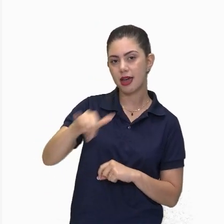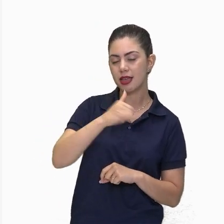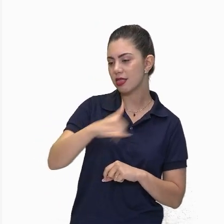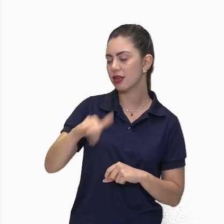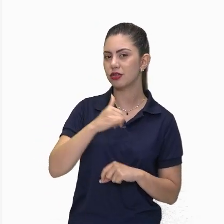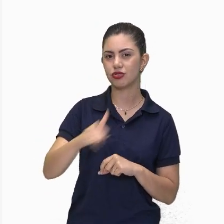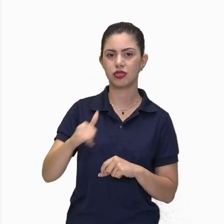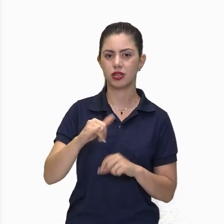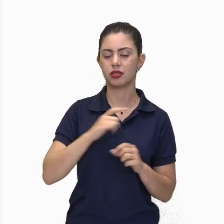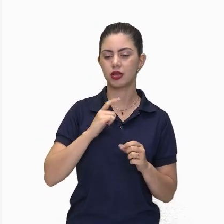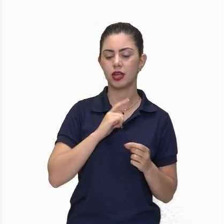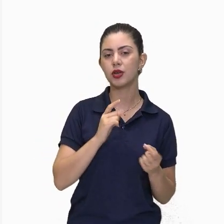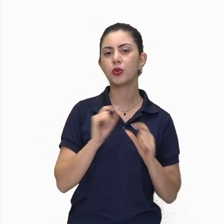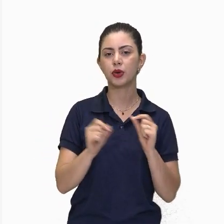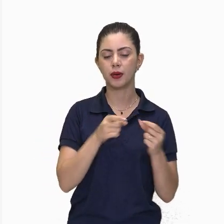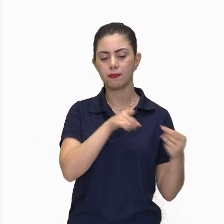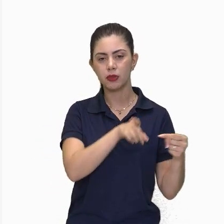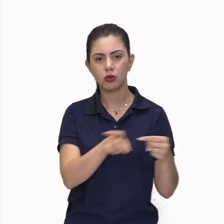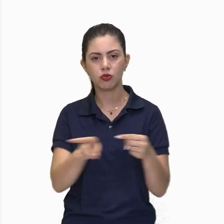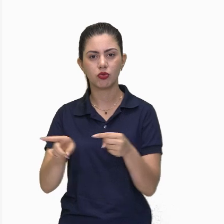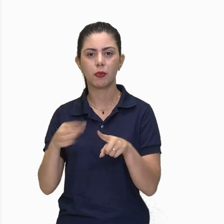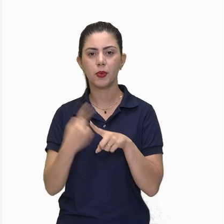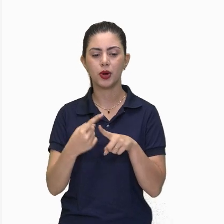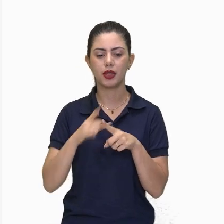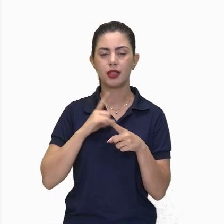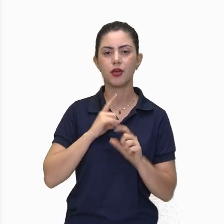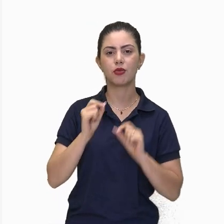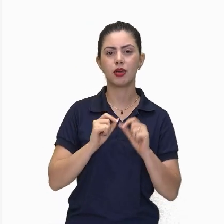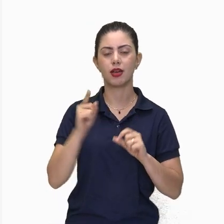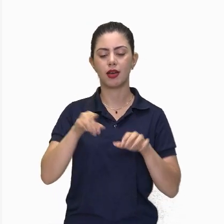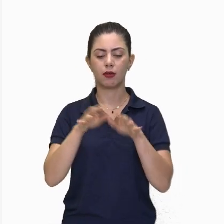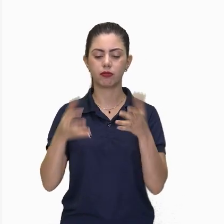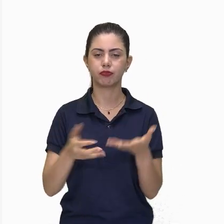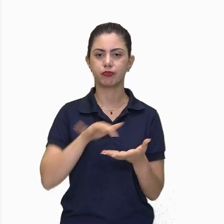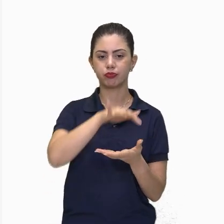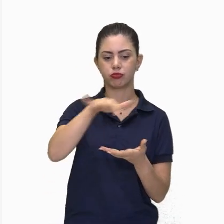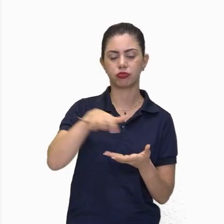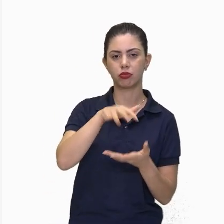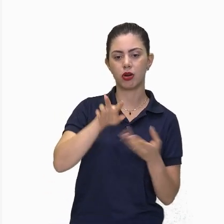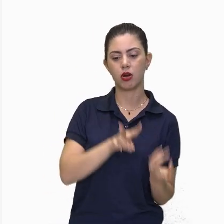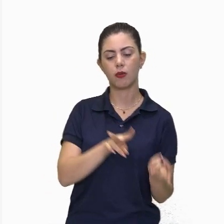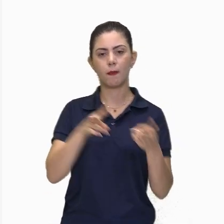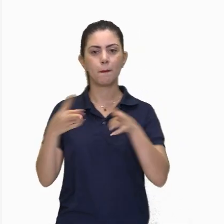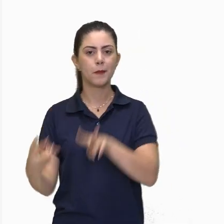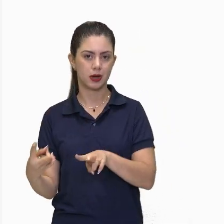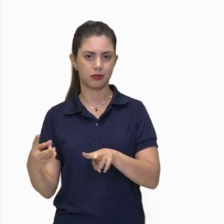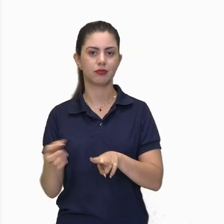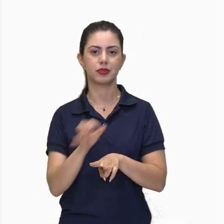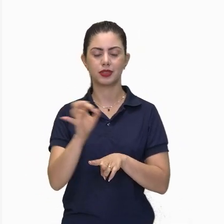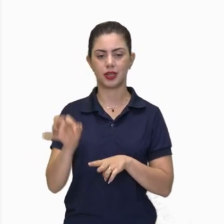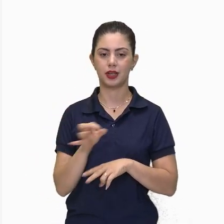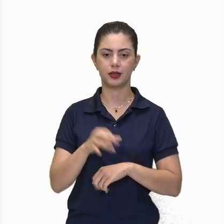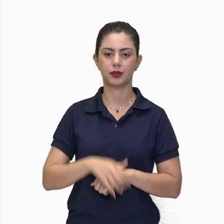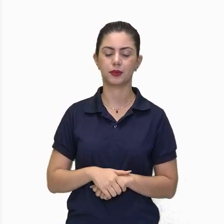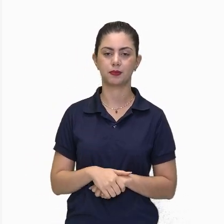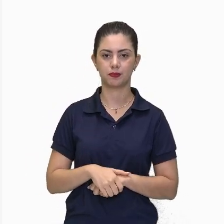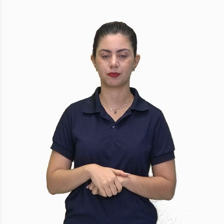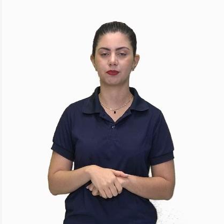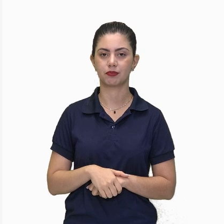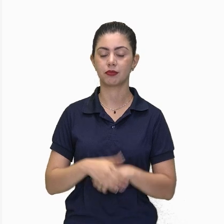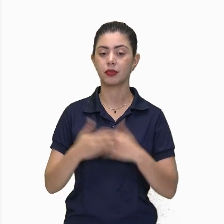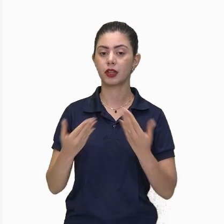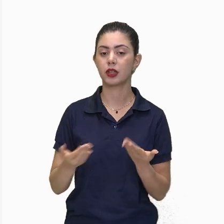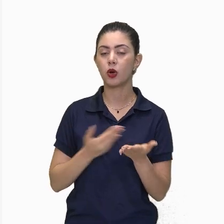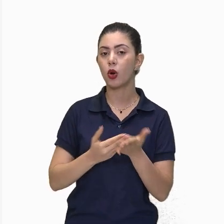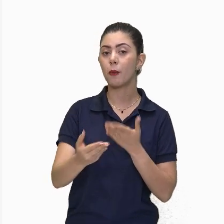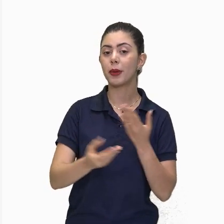flui através dos ecossistemas de uma maneira unidirecional e não cíclica, e o fluxo começa